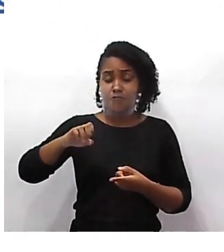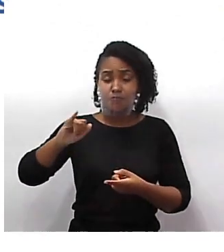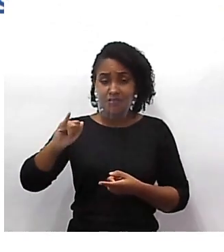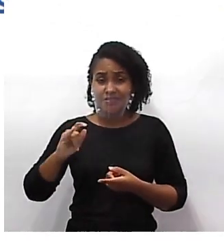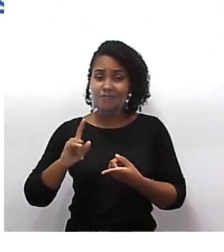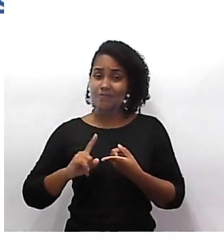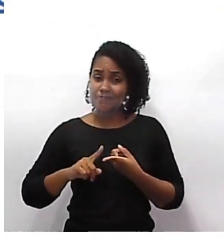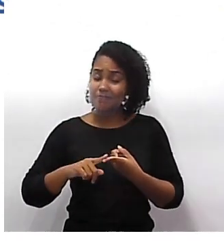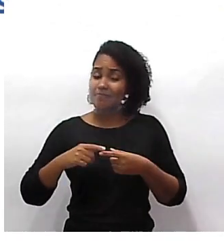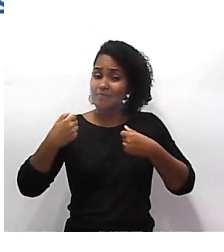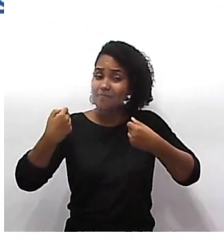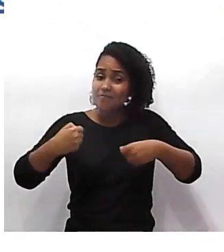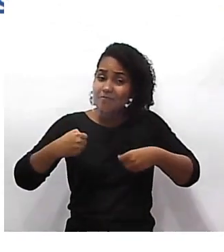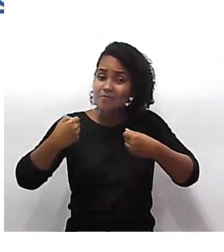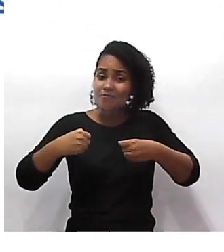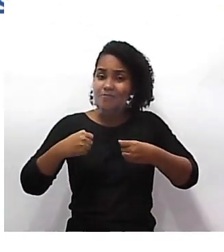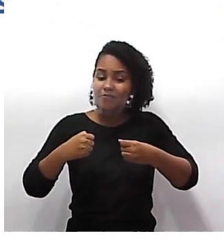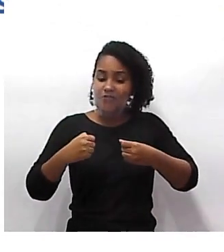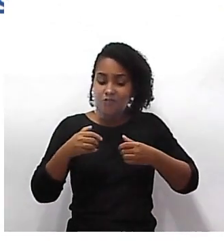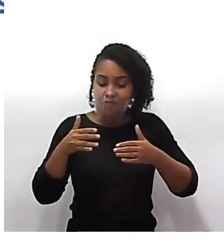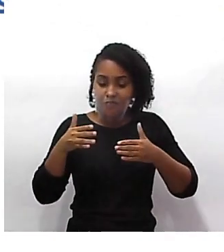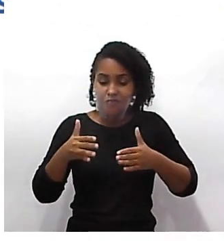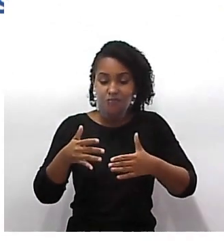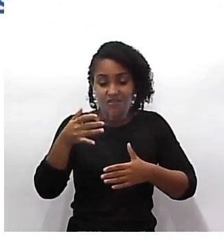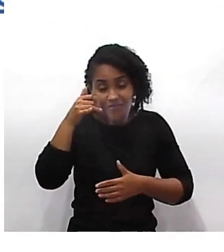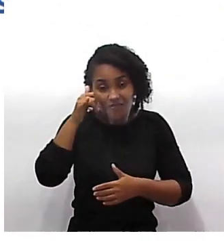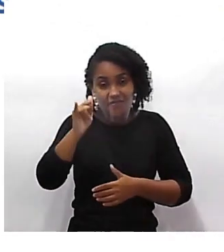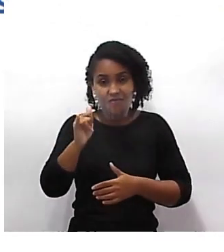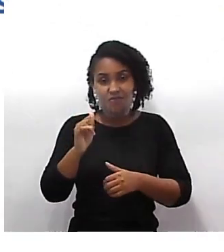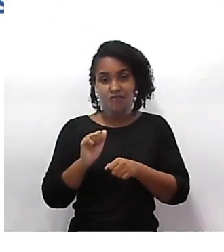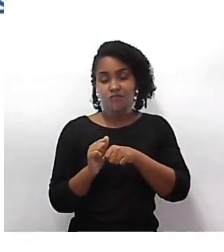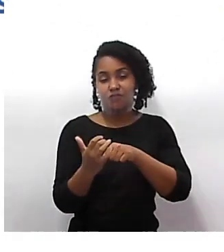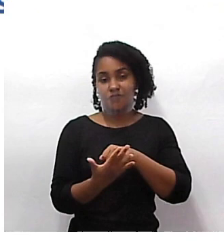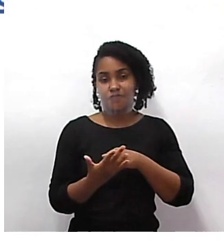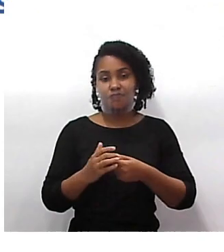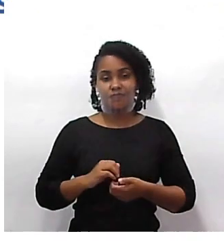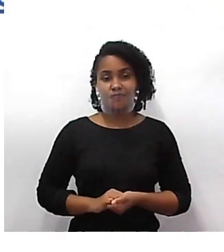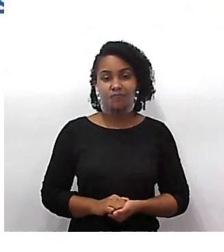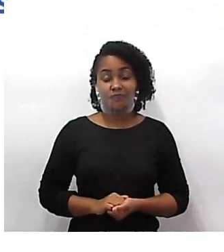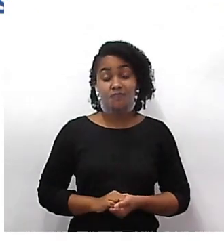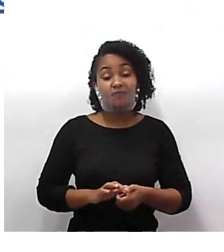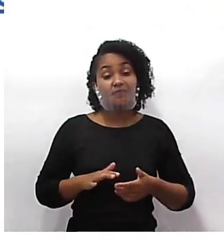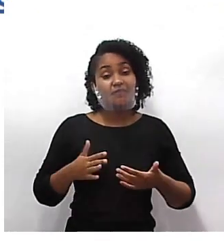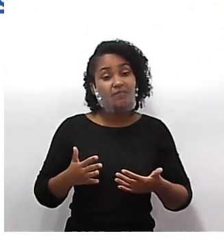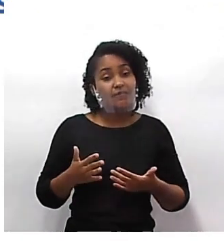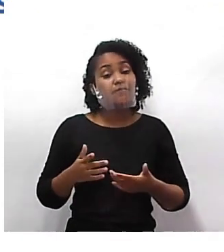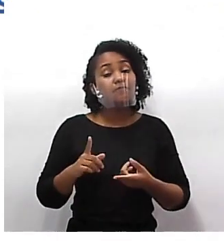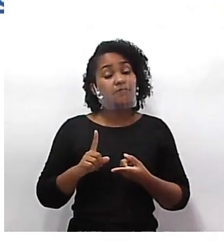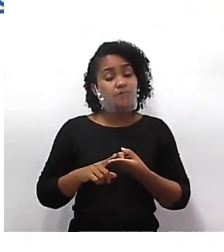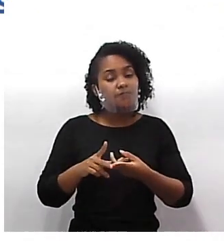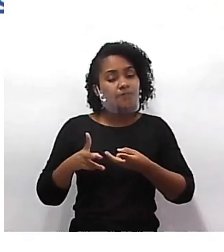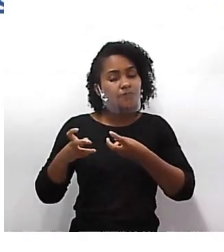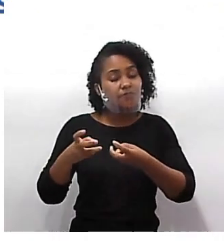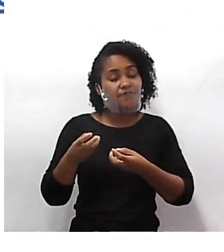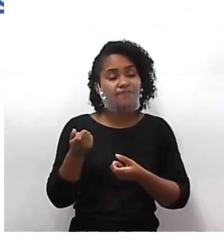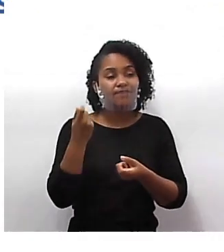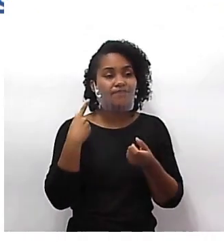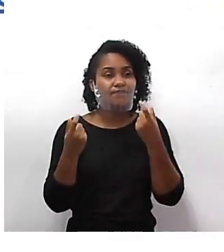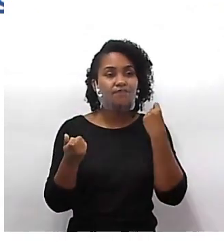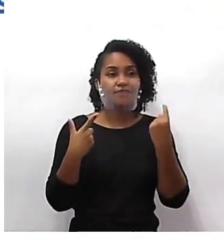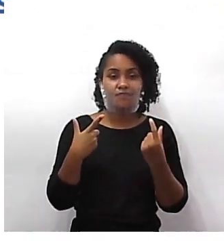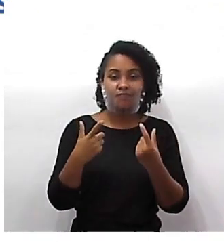individuais devem estar engajados na prevenção da Covid-19, mesmo quando dispensados pela